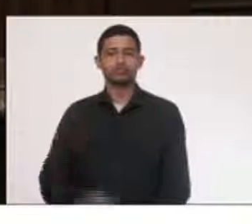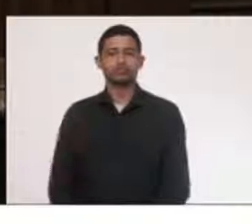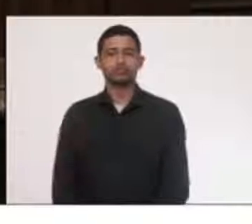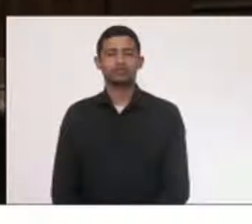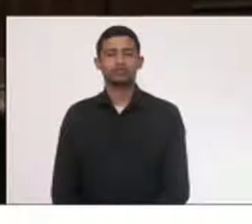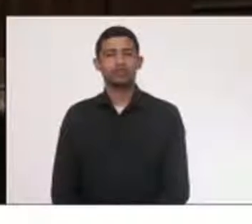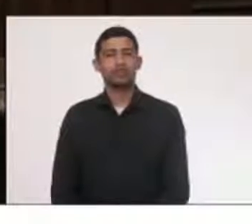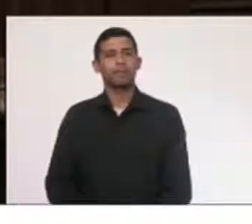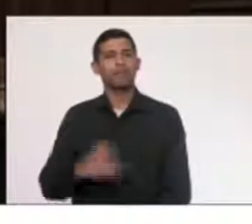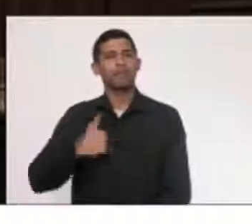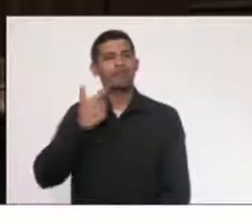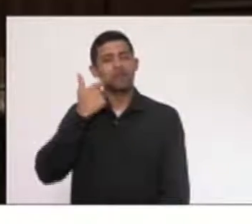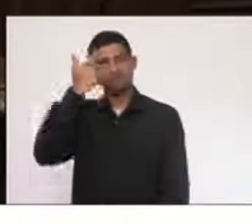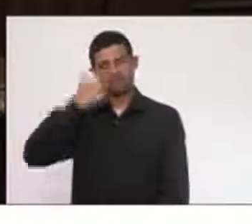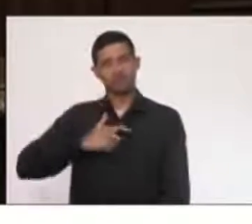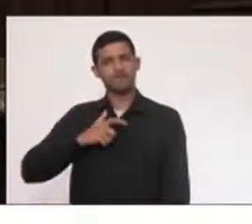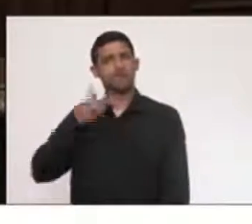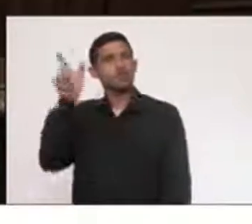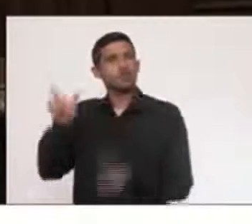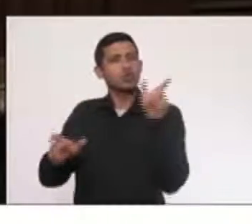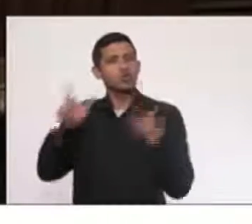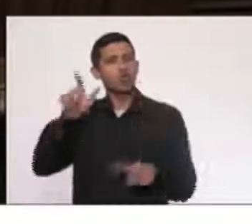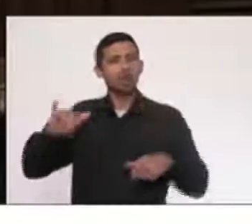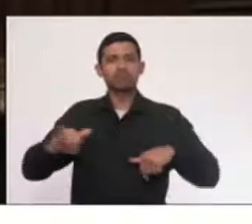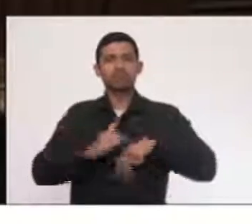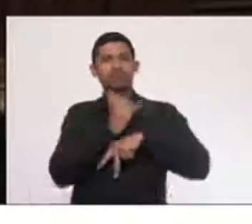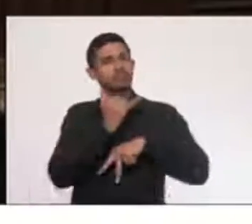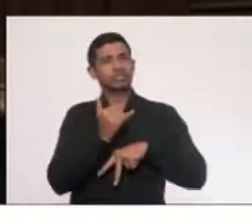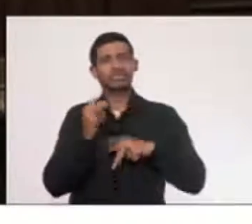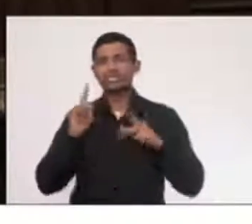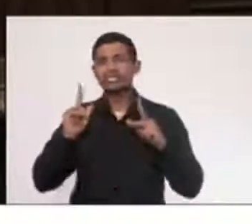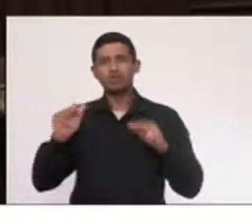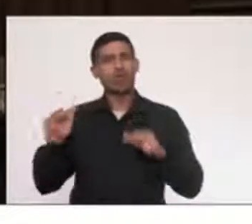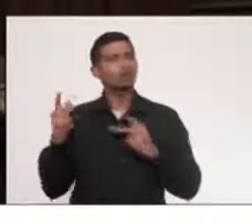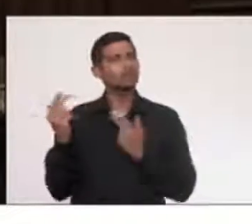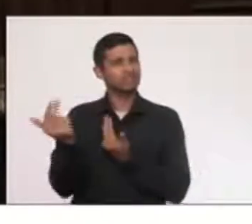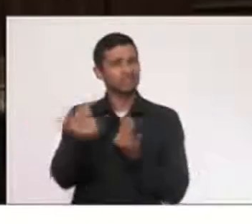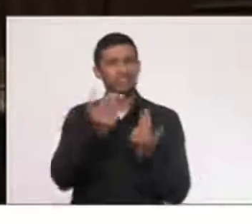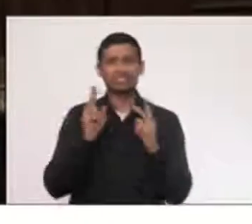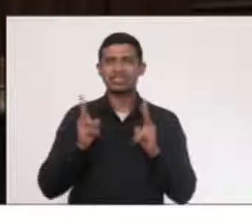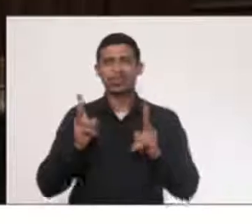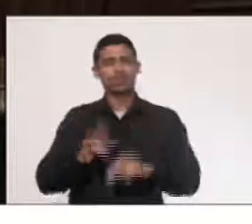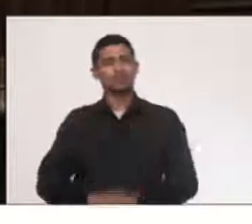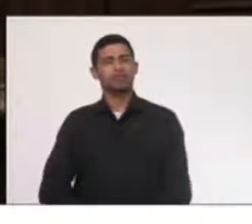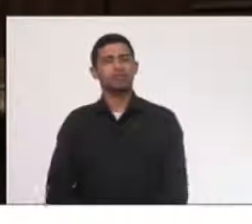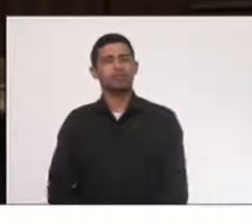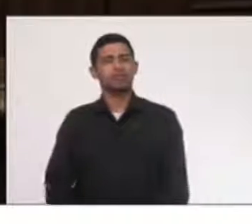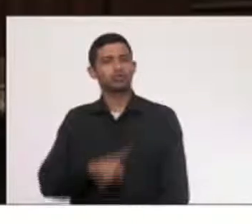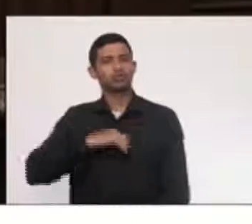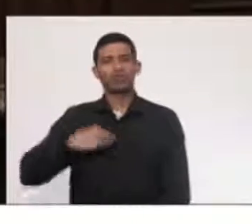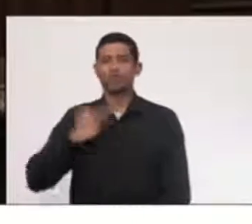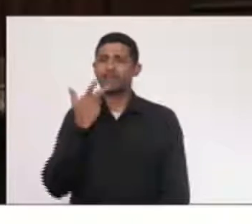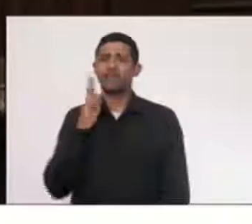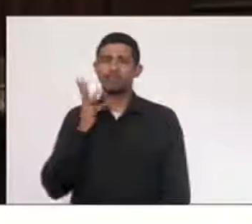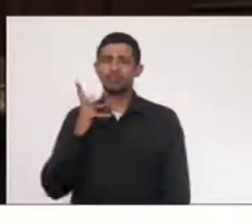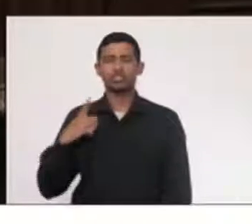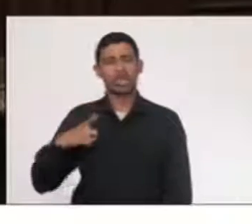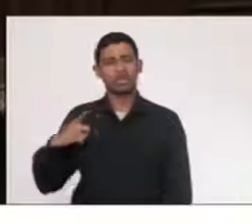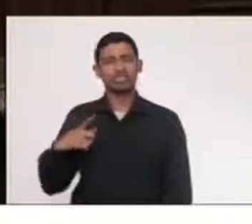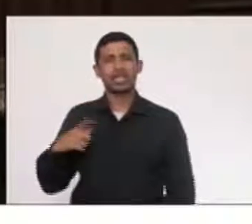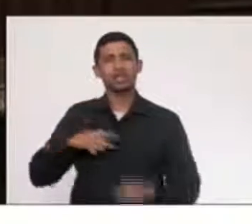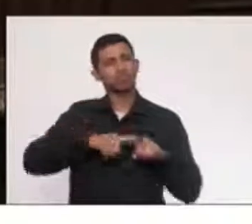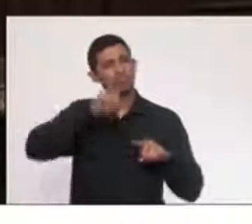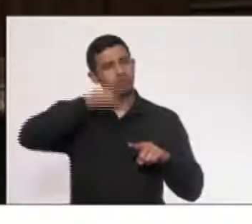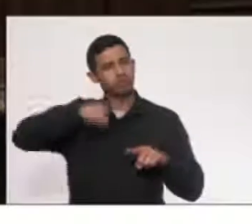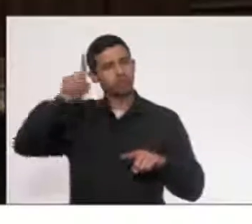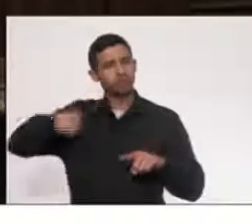E o perfil das vítimas geralmente é o mesmo. Veja, quando nós falamos já com dados científicos, e os dados que